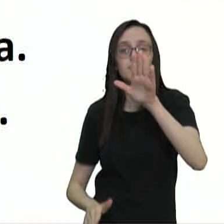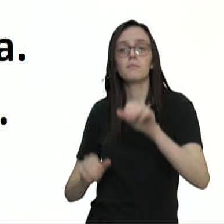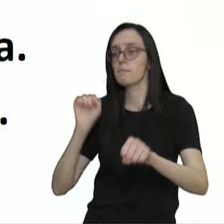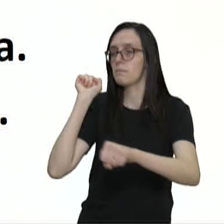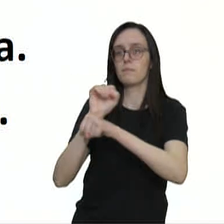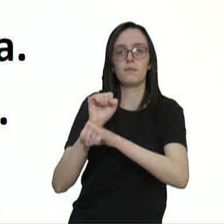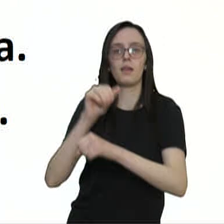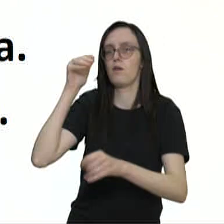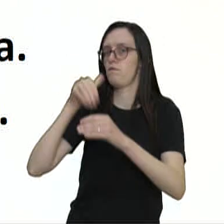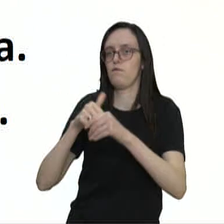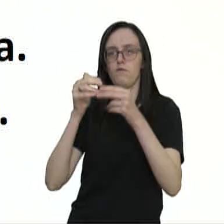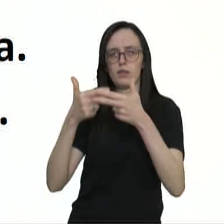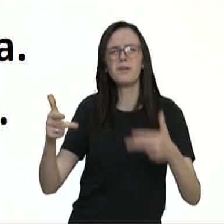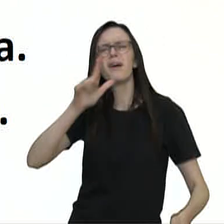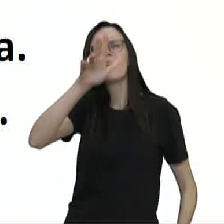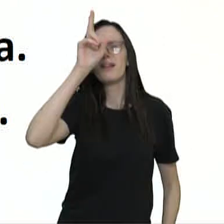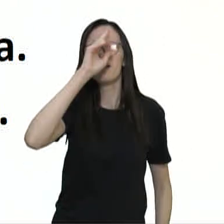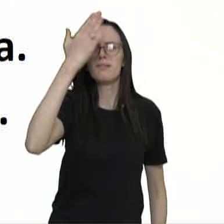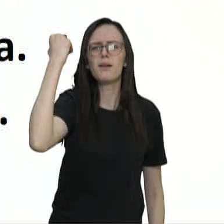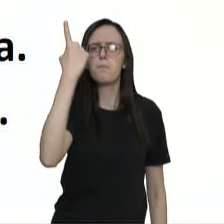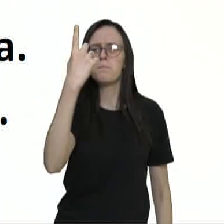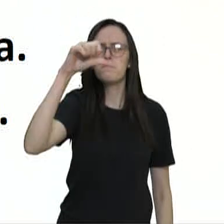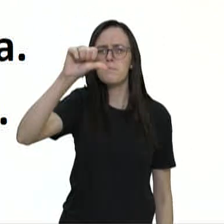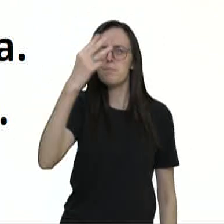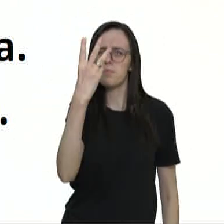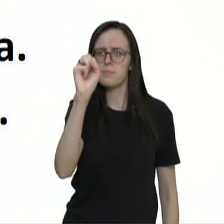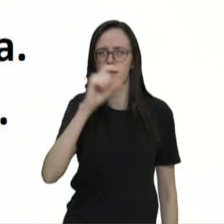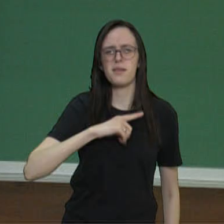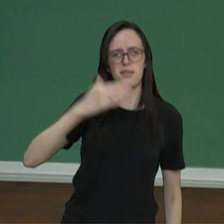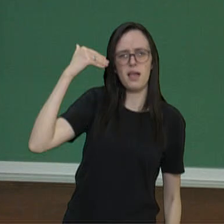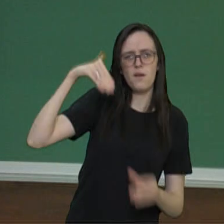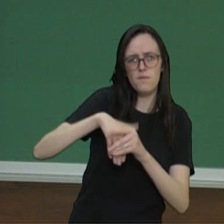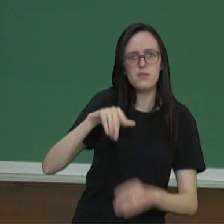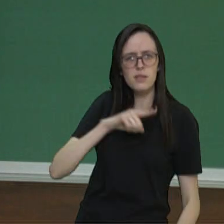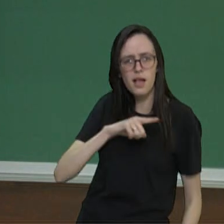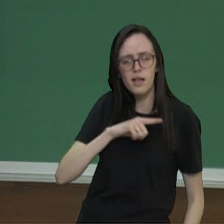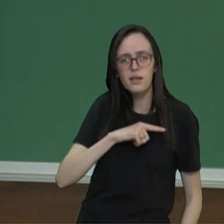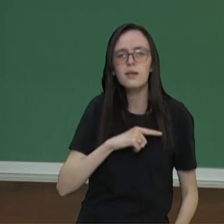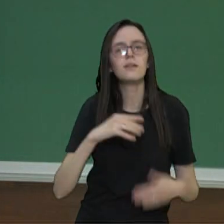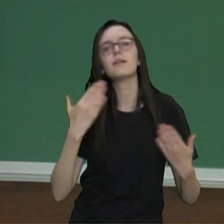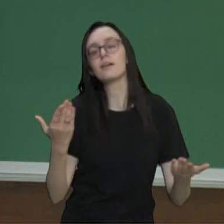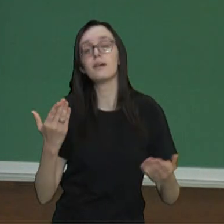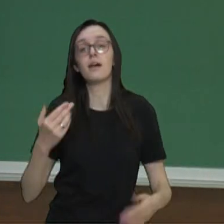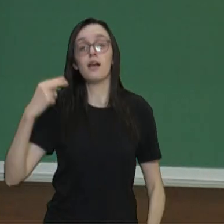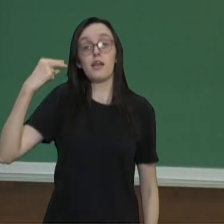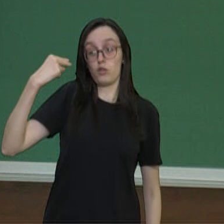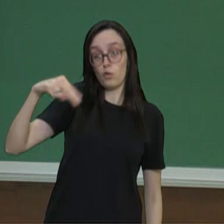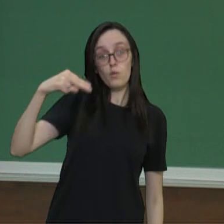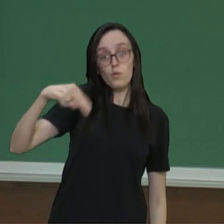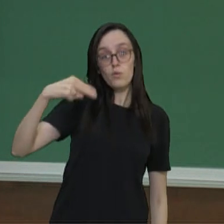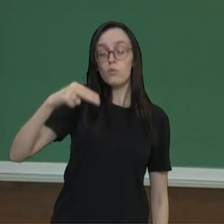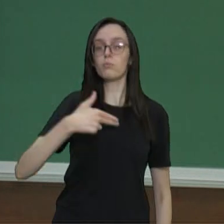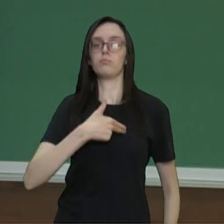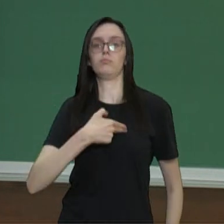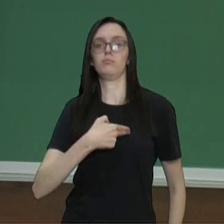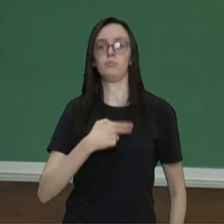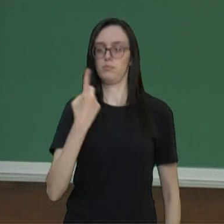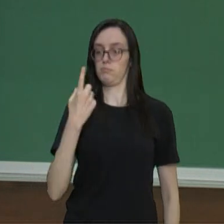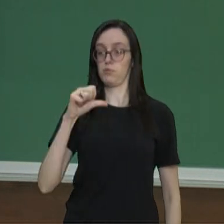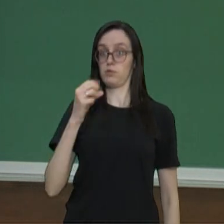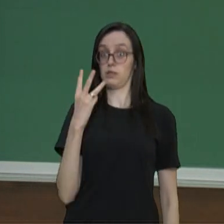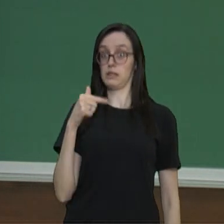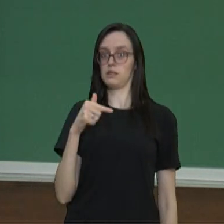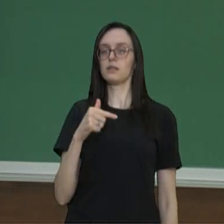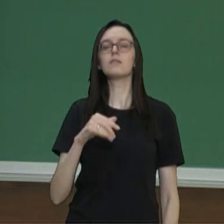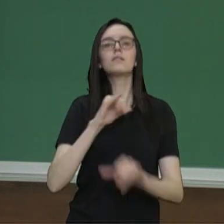Suspensão das eleições. Lembra que em 38 teria uma eleição? Aí em novembro, Getúlio Vargas, em novembro de 37,